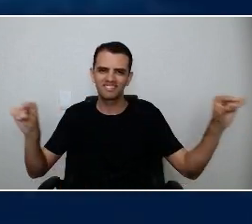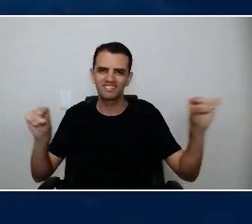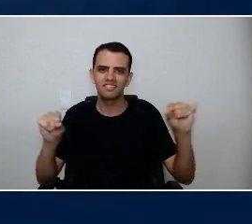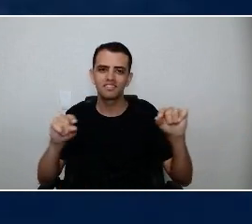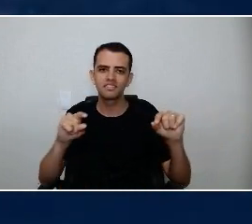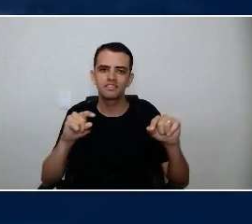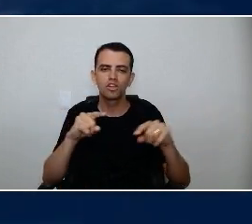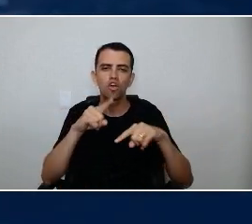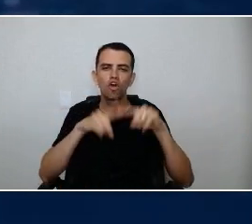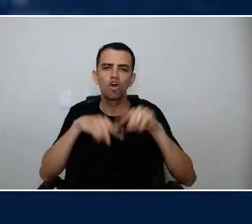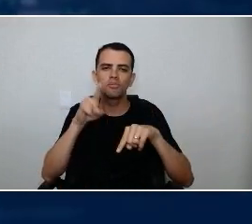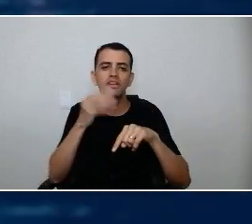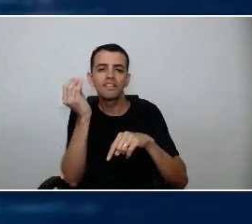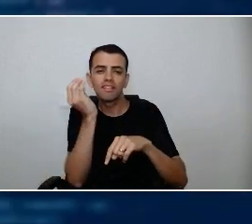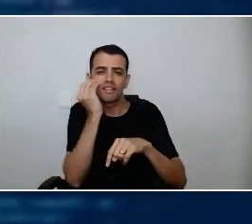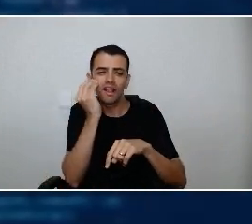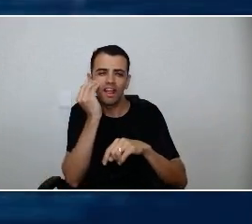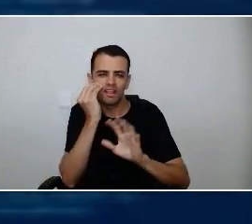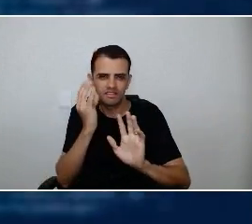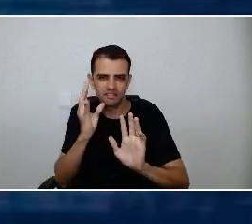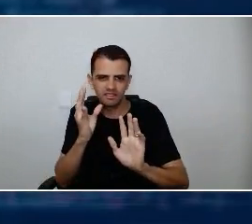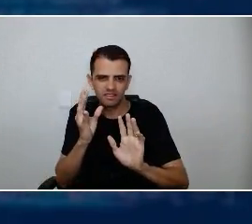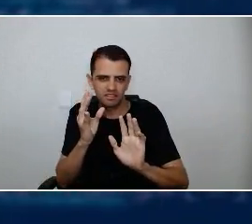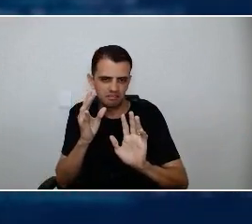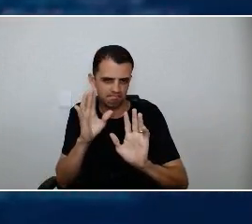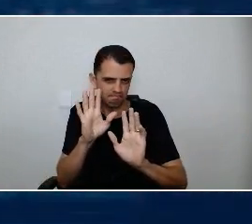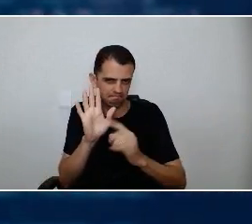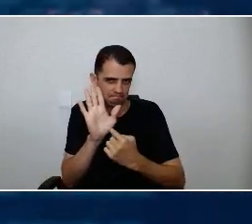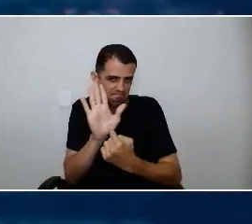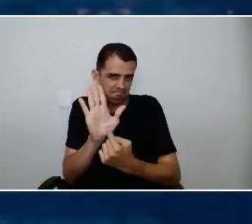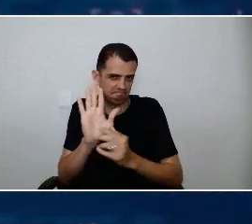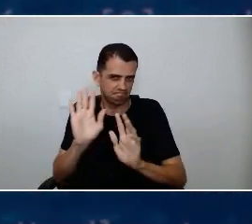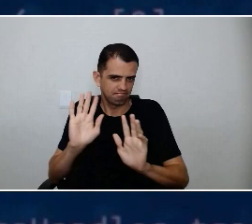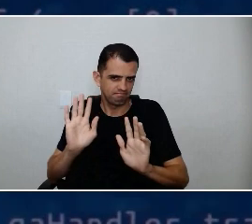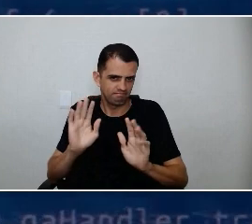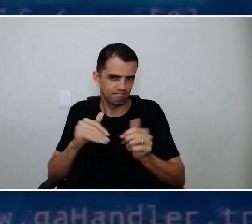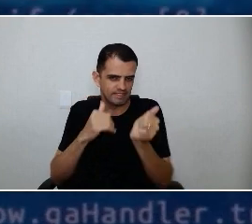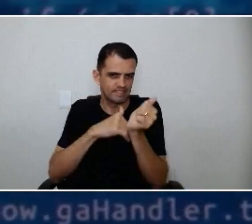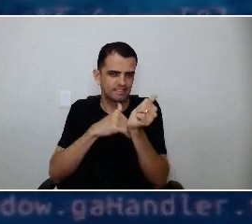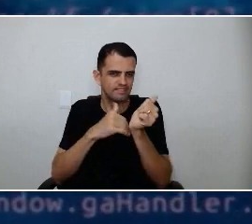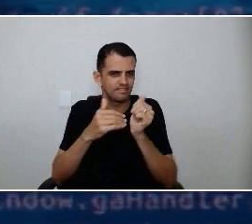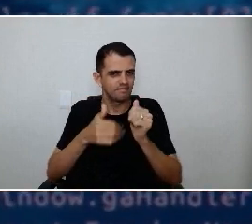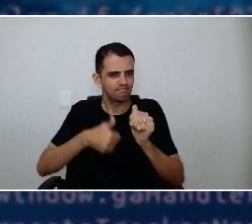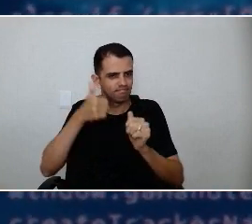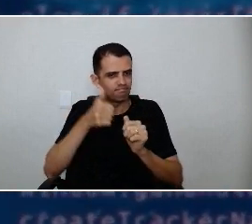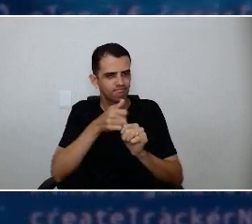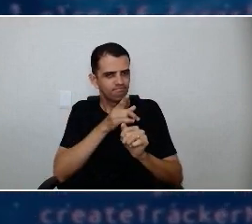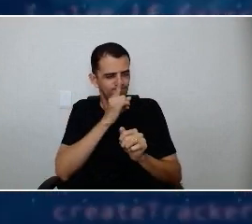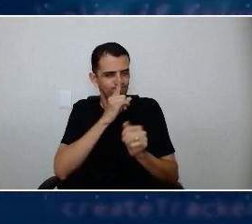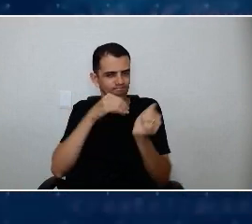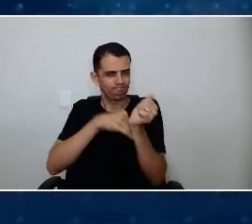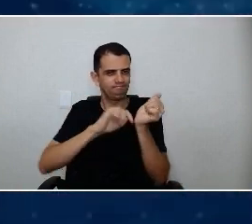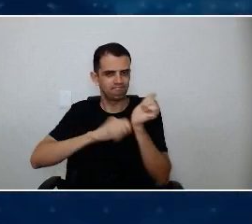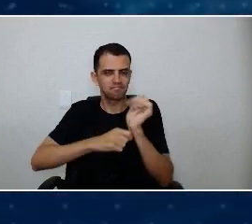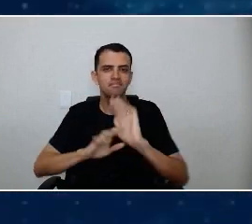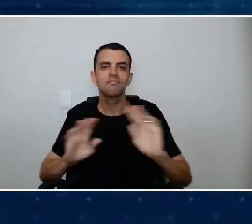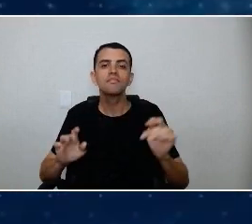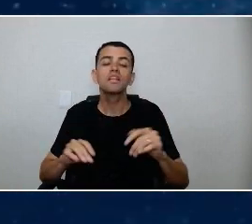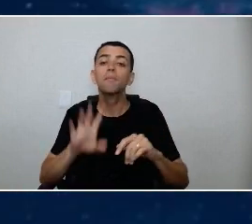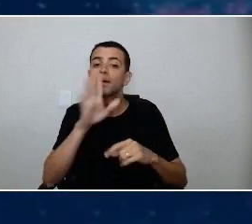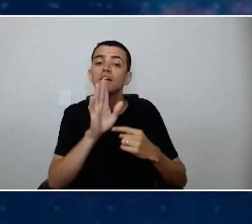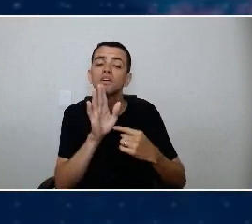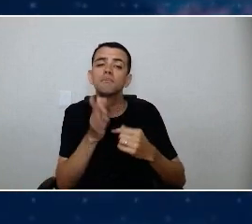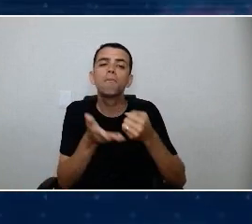saber melhor não expor nada é é melhor então vamos evitar mas ele basicamente fica assim um